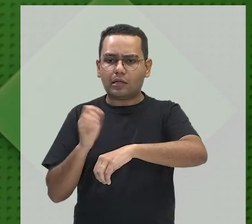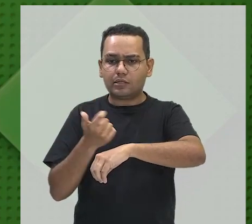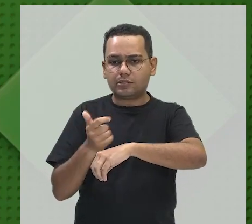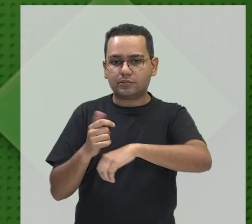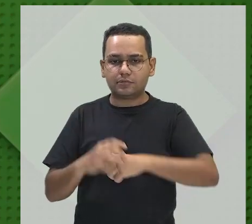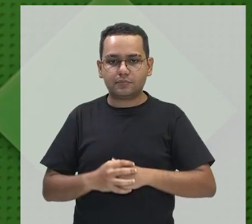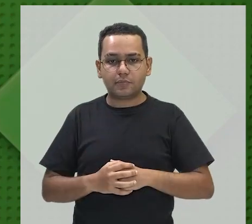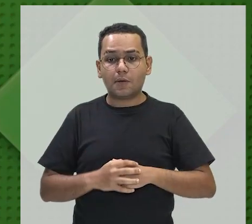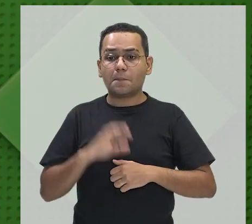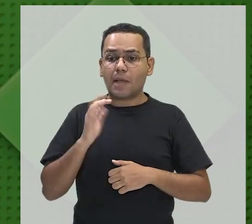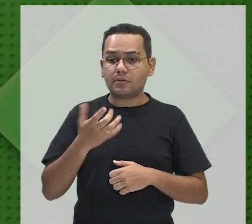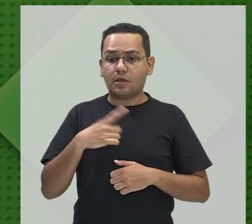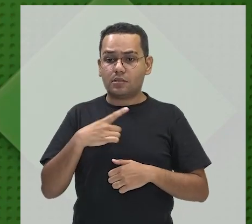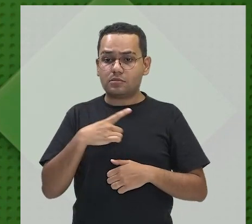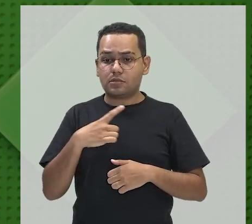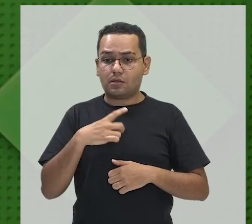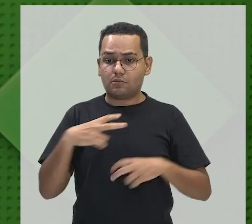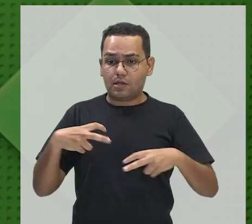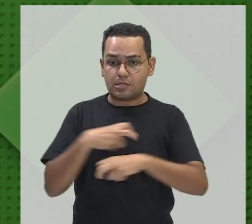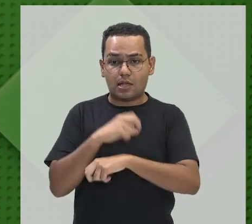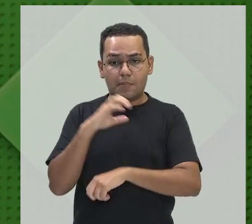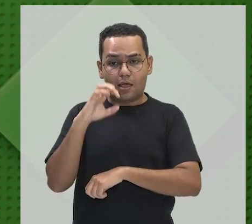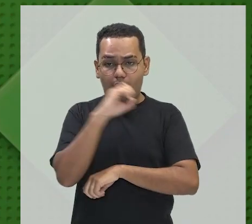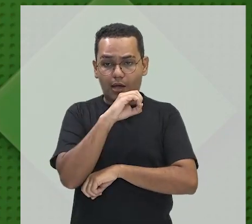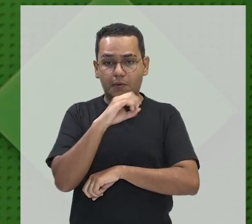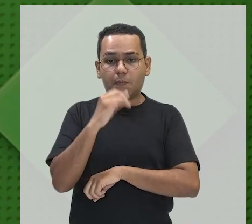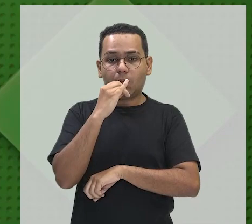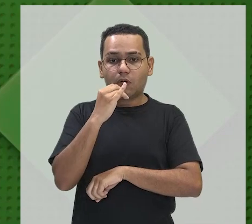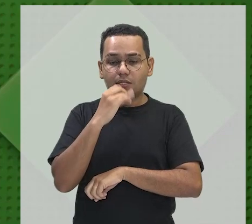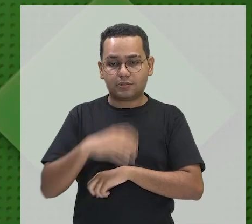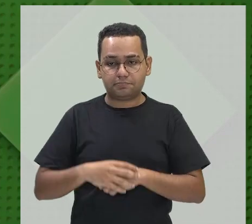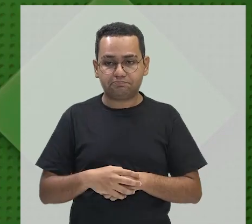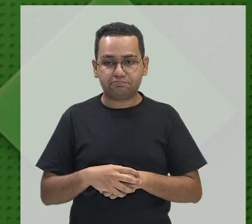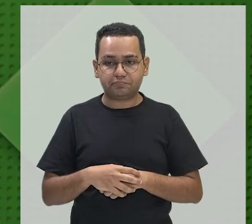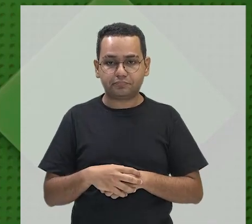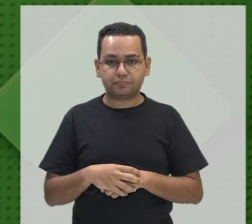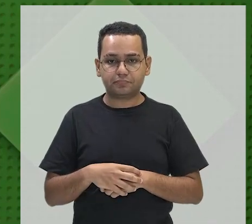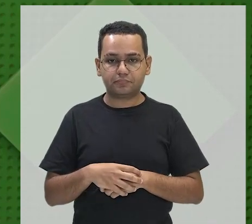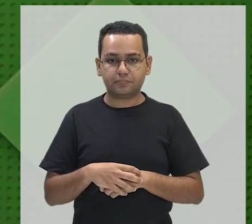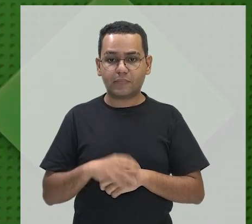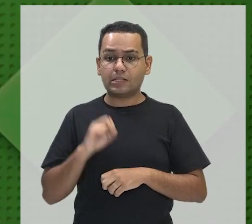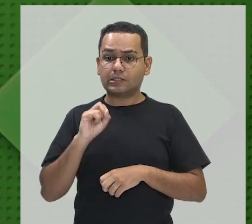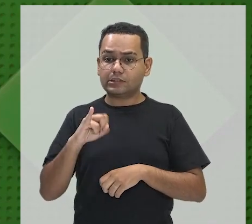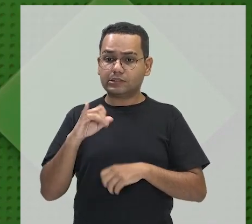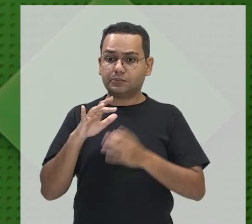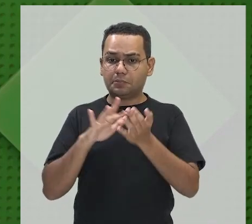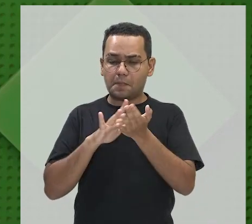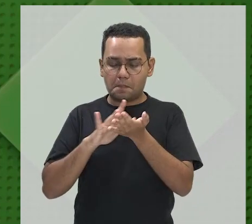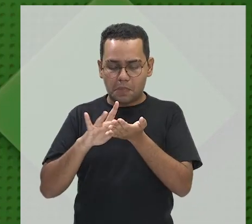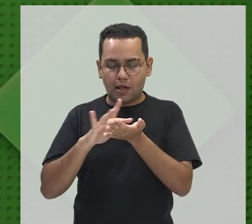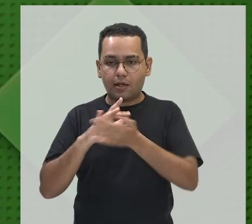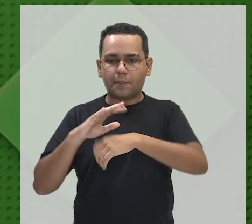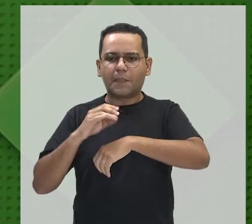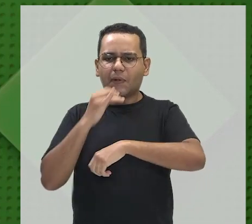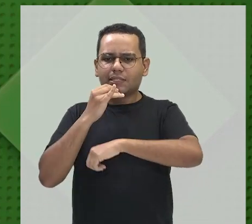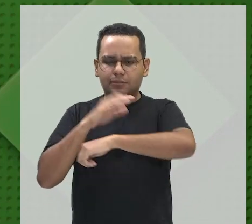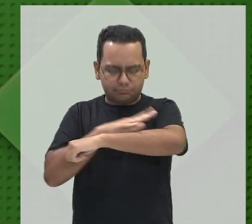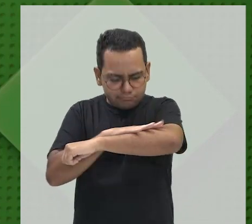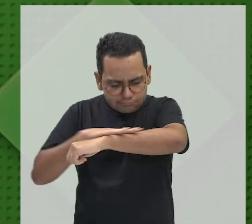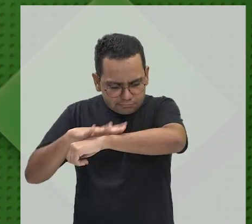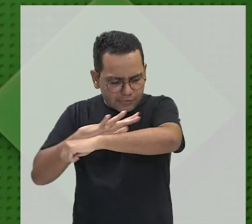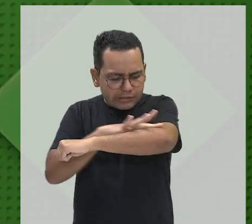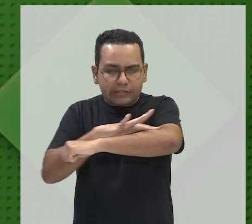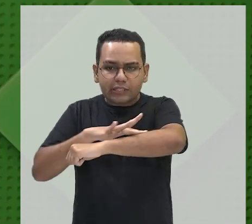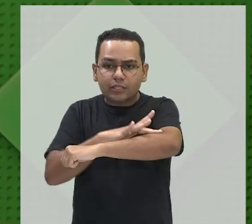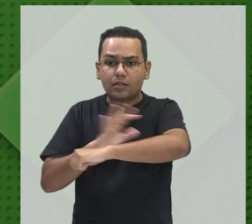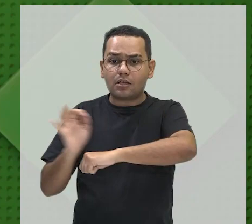É o teste rápido ali da hanseníase, se surgir uma mancha, a pessoa passa ali o dedo, né? Se ela não sente, né? Se aquela mancha ali, a pessoa perdeu